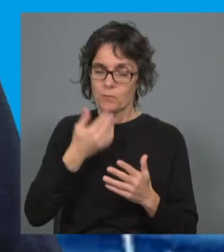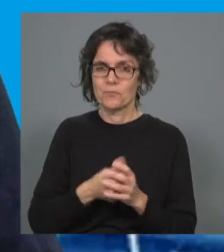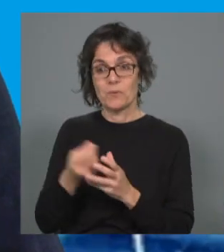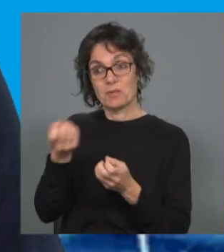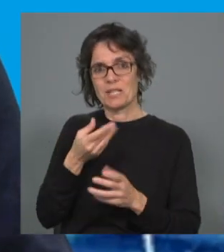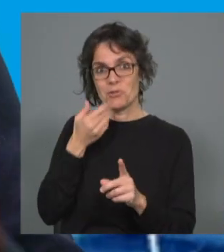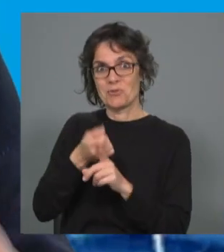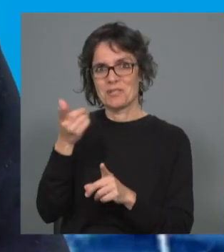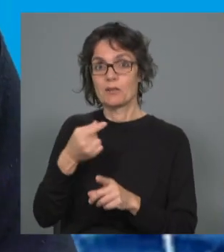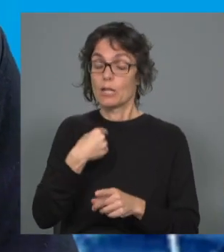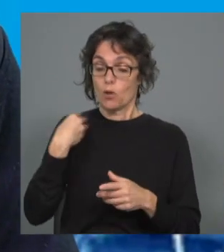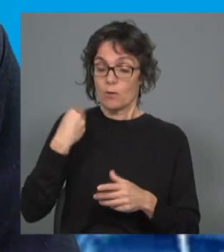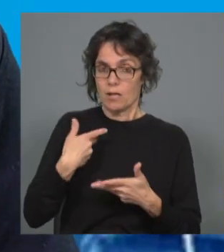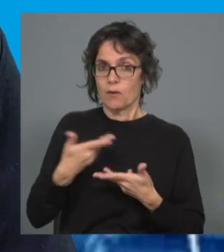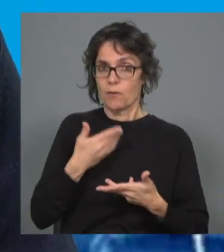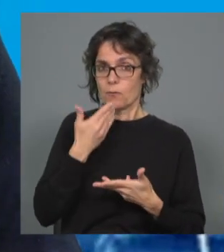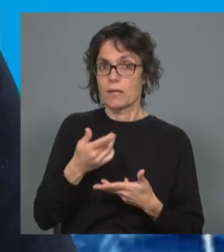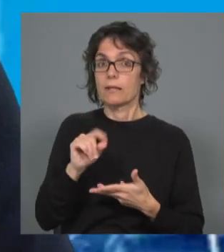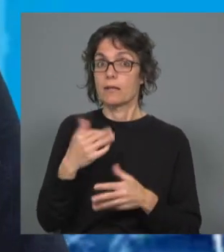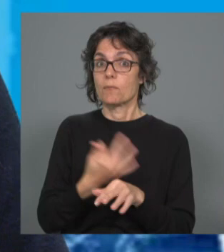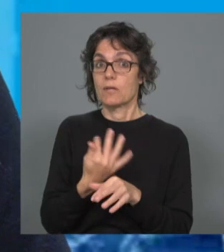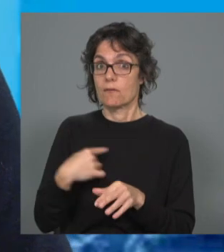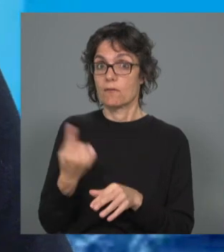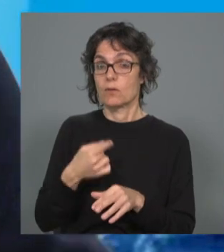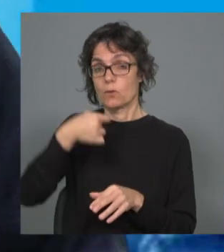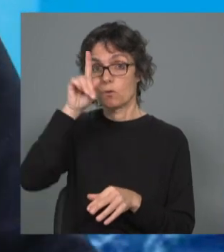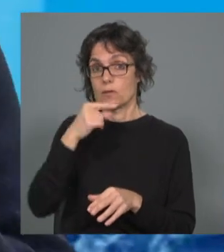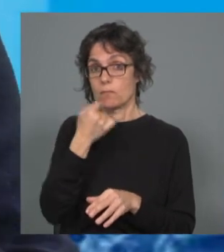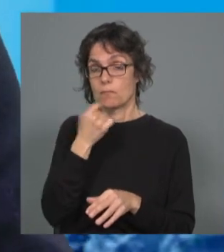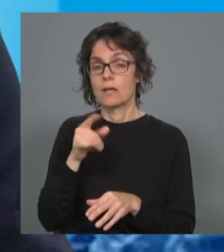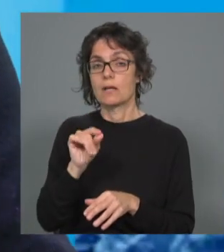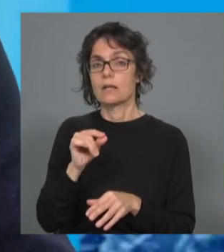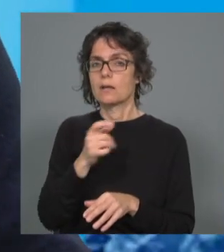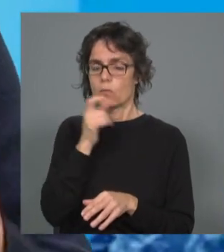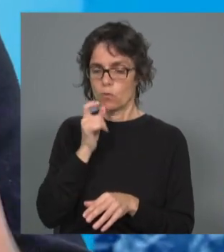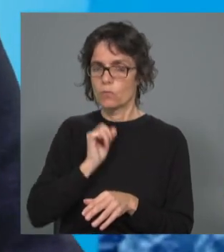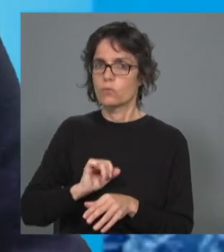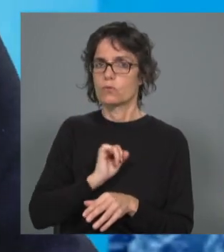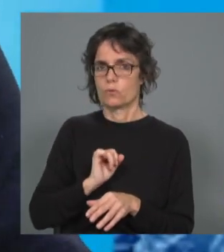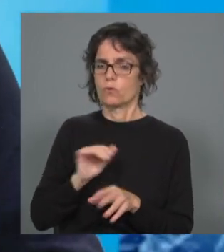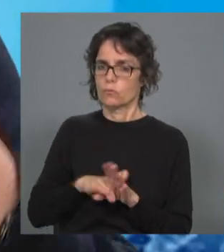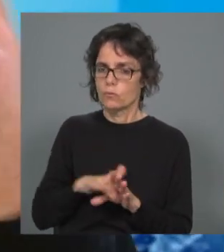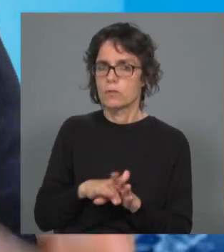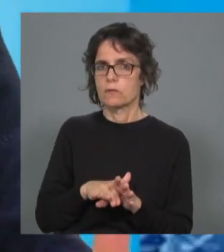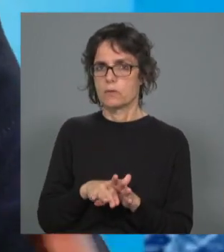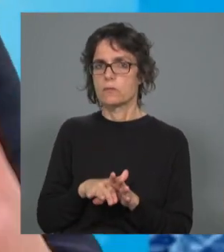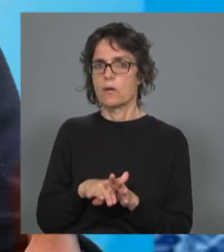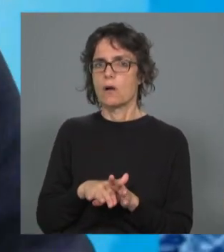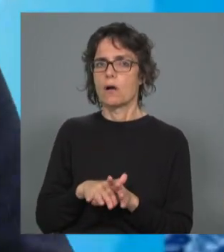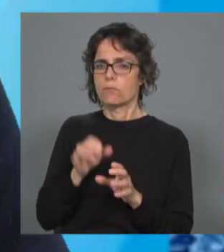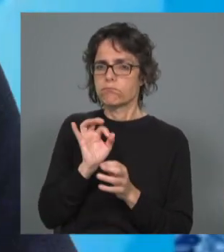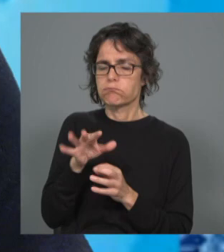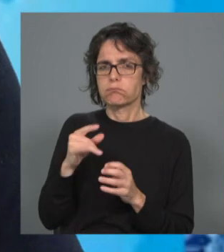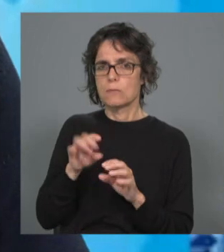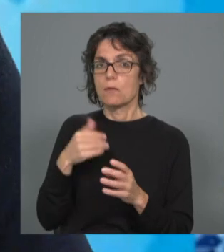convite e que, para além da festa que tivemos do 1º de maio, fica o compromisso da participação, do contributo para